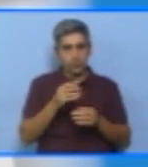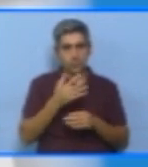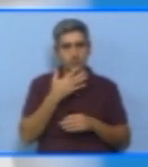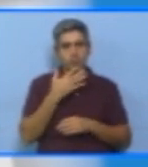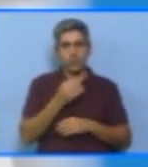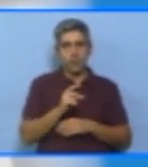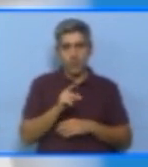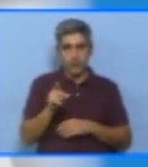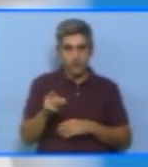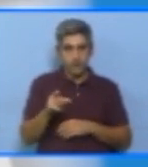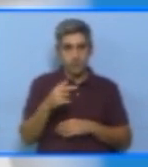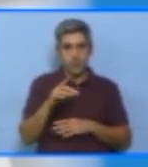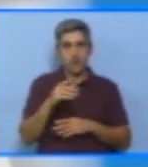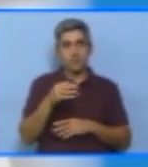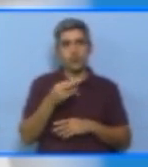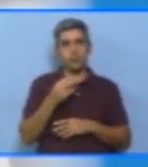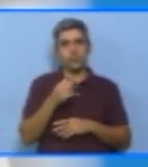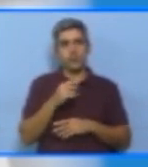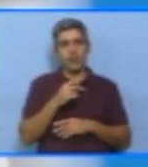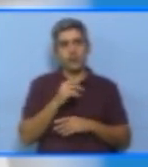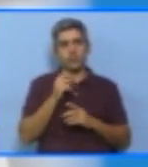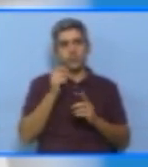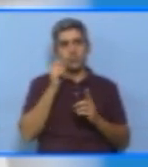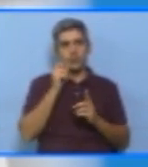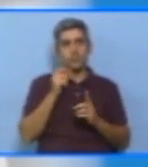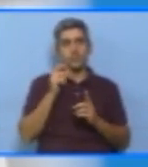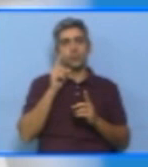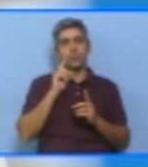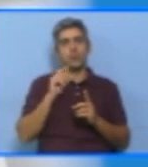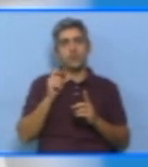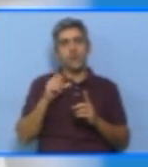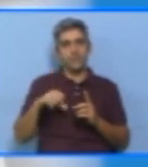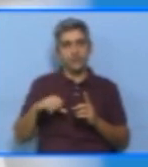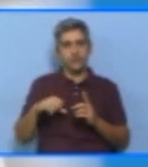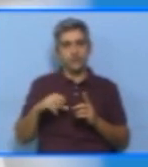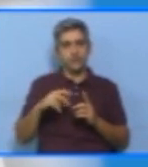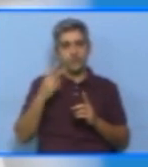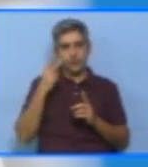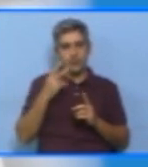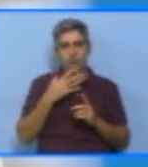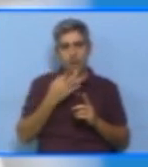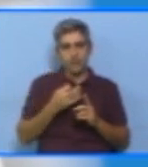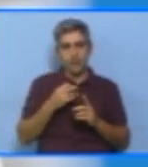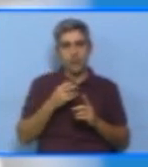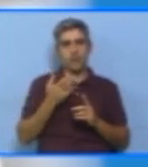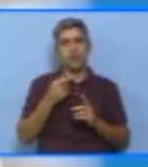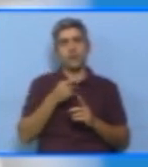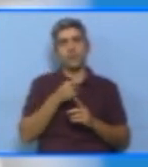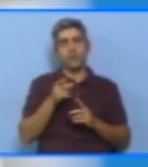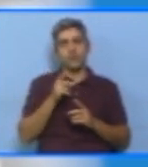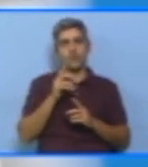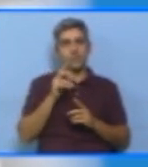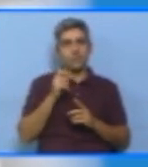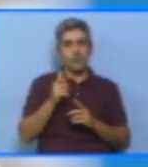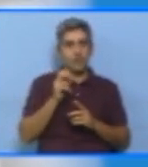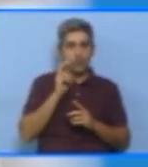nele. Mas os publicanos e as mulheres de má vida acreditaram. E vós, que bem o